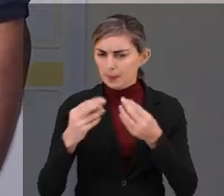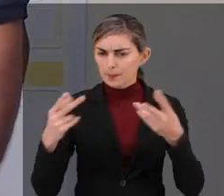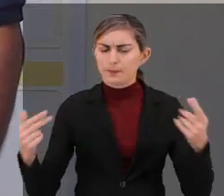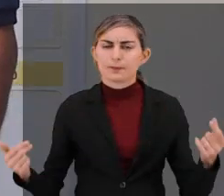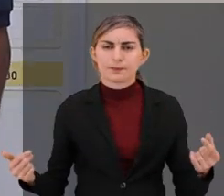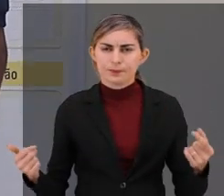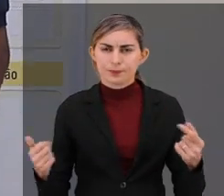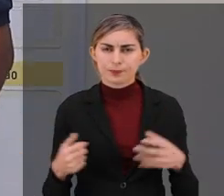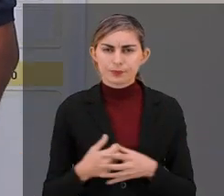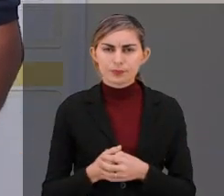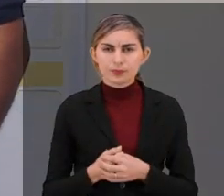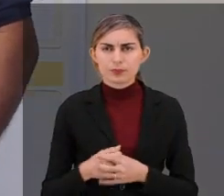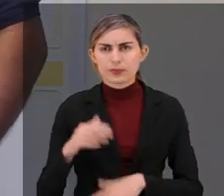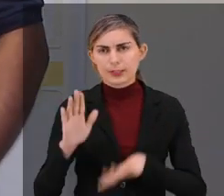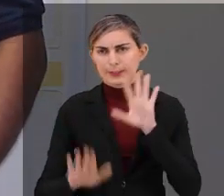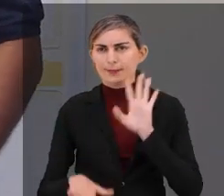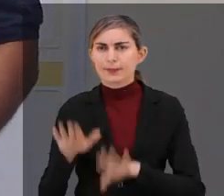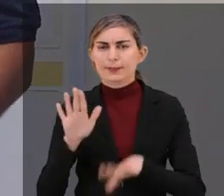Muita